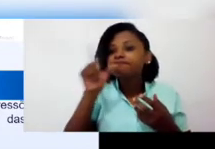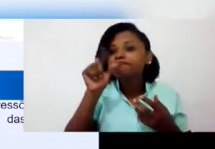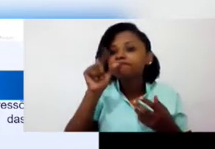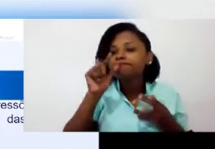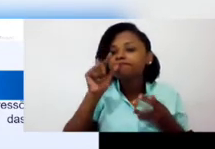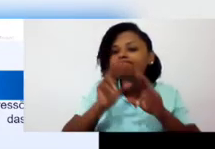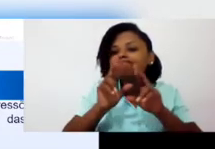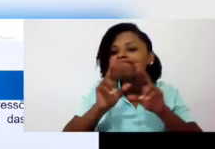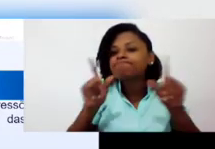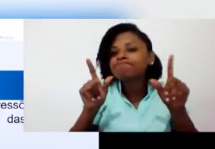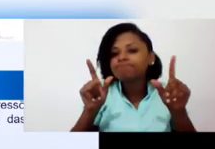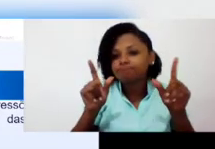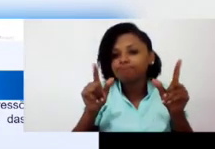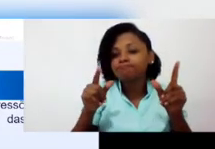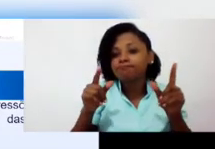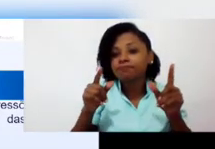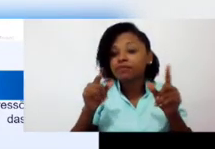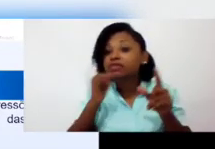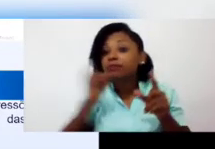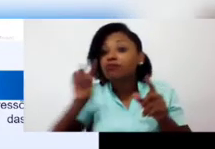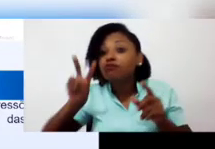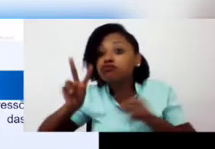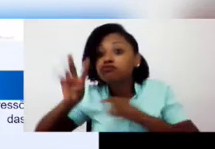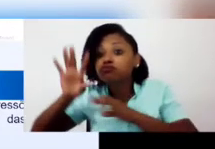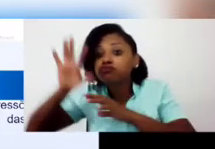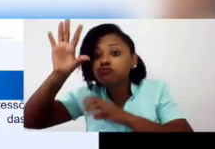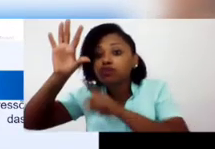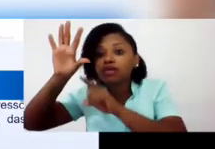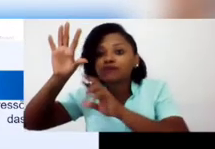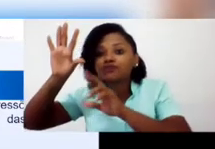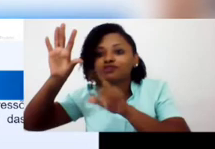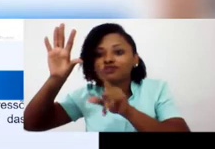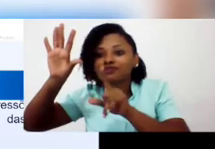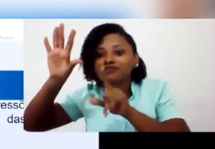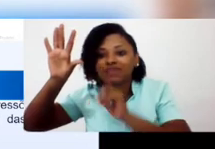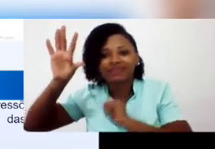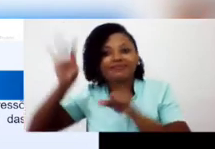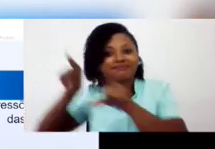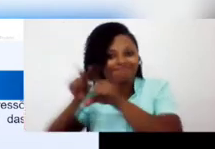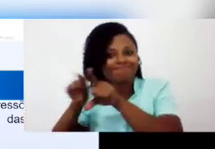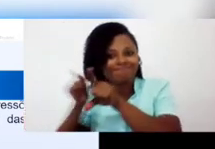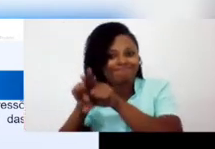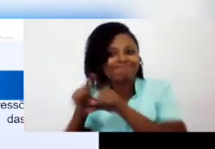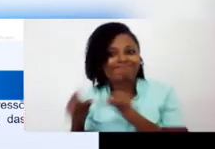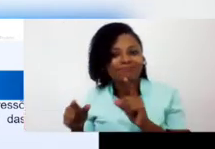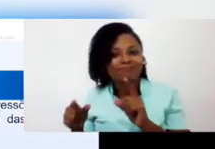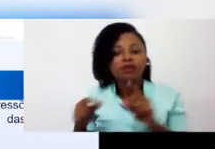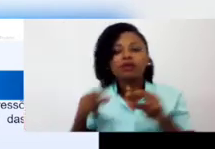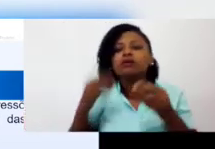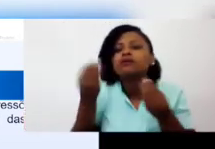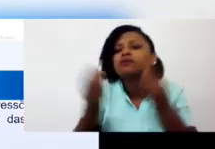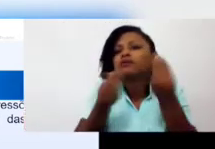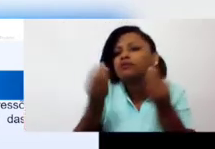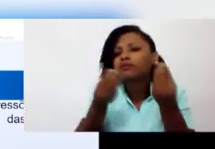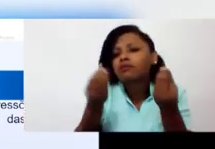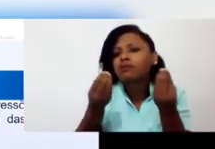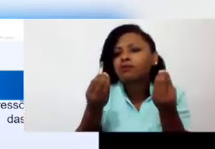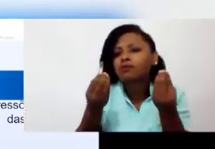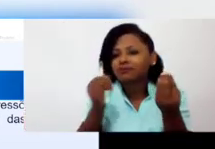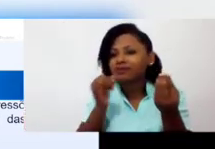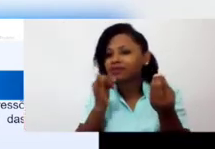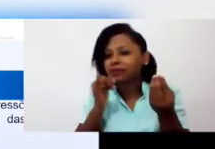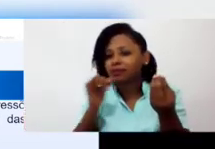Líquidos diferentes apresentam pressões de vapor diferentes devido à intensidade das interações intermoleculares. E o que